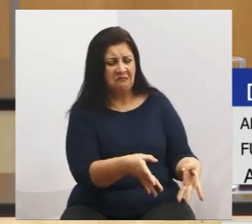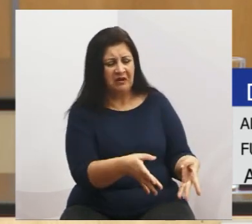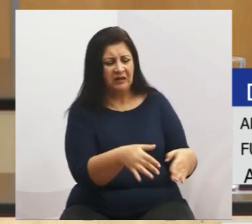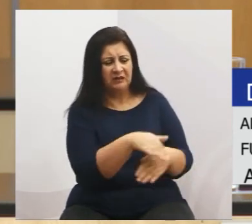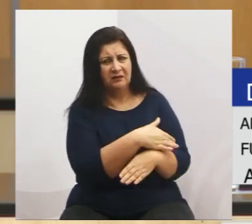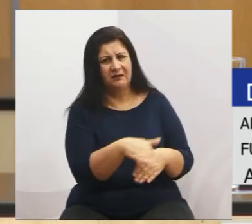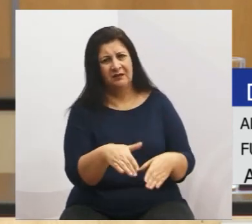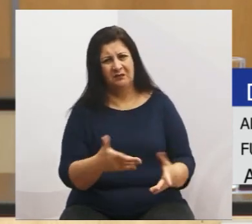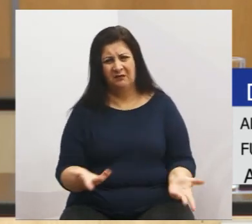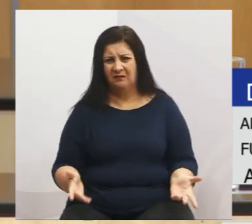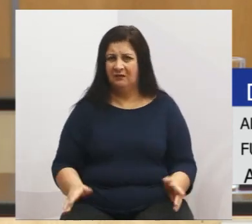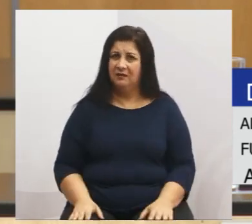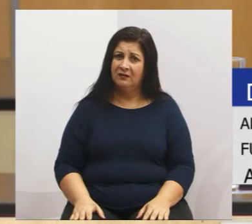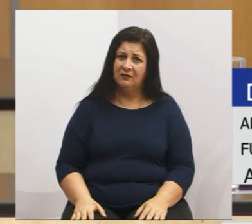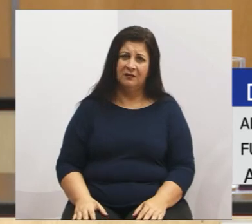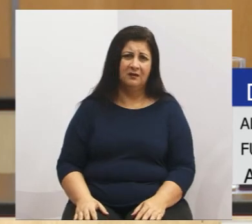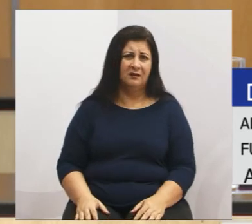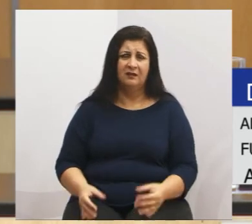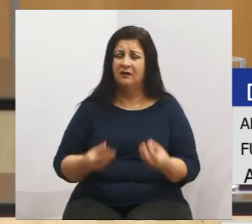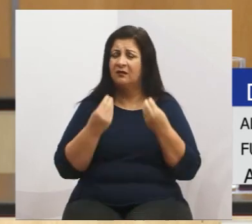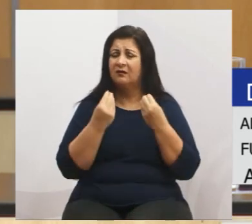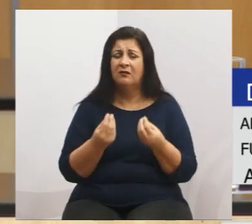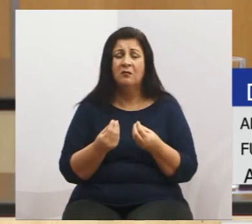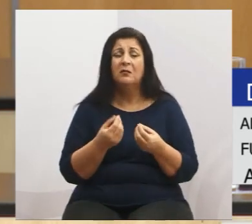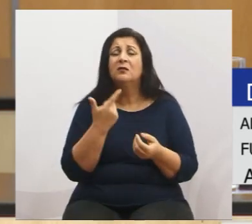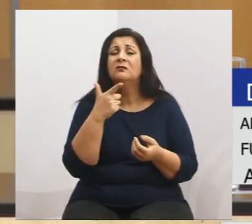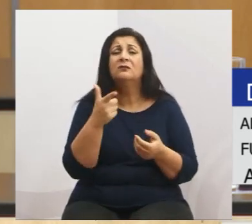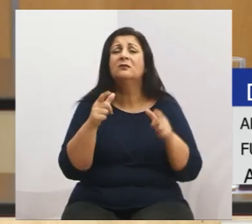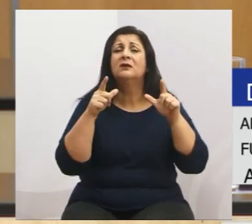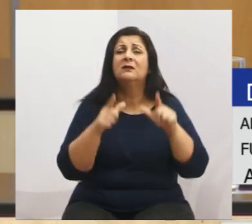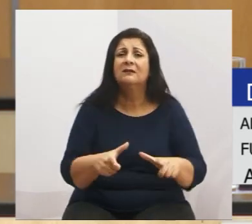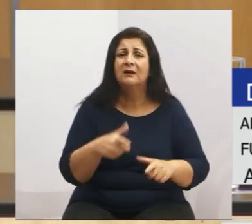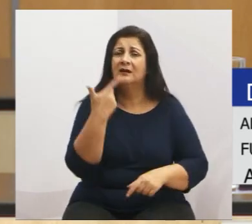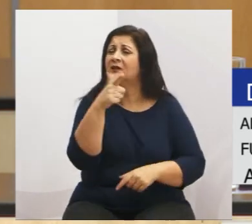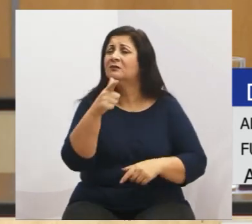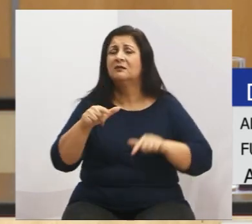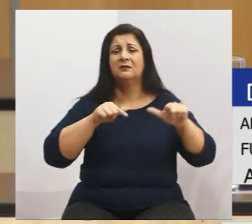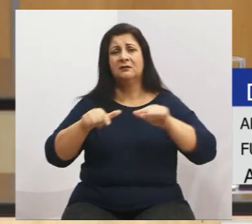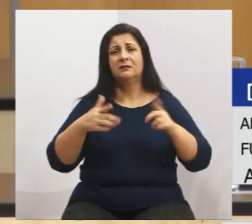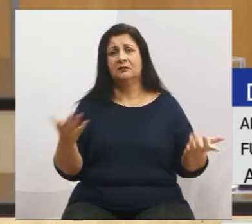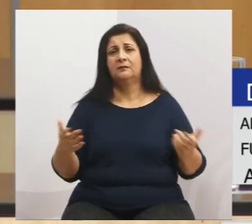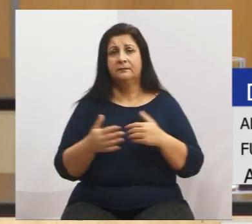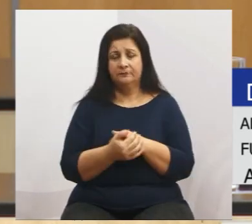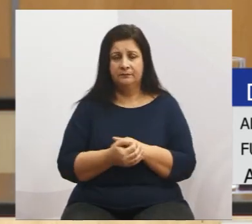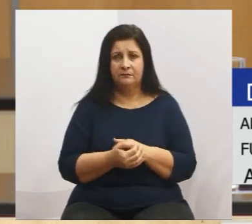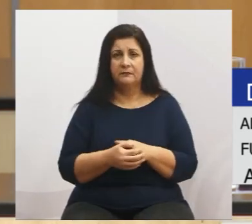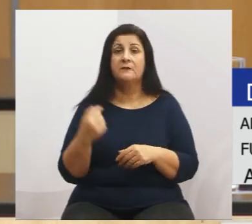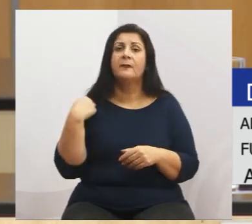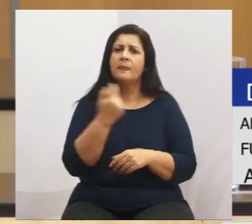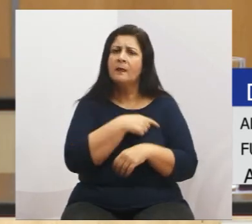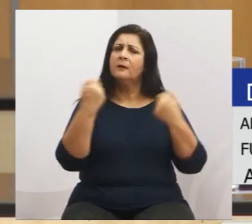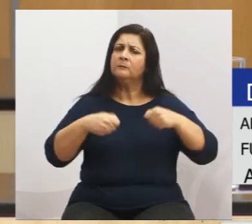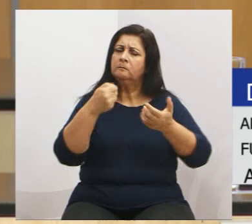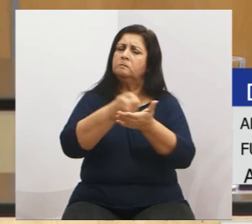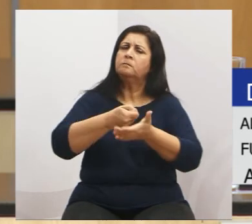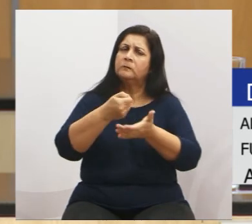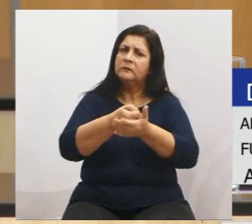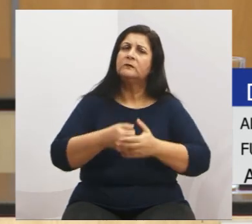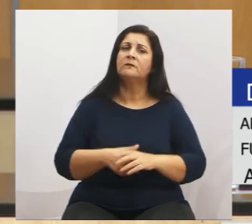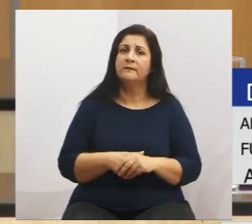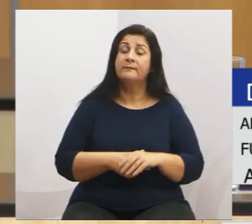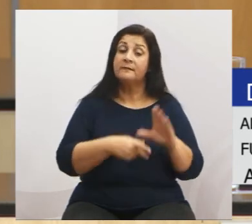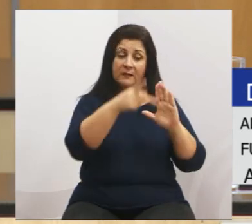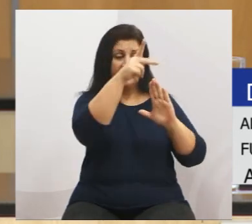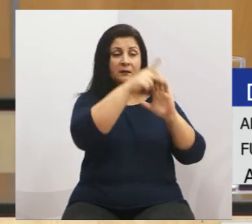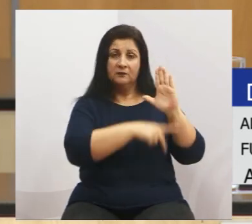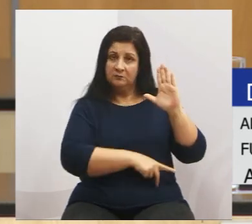por oportunismo. Estão ali porque não tem condições de morar, não tem emprego. Eu acho que é nesse sentido que a gente tem que cobrar. E aqui esse